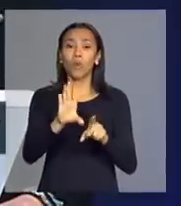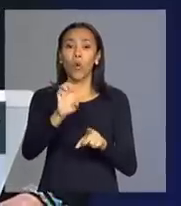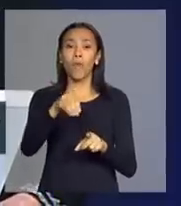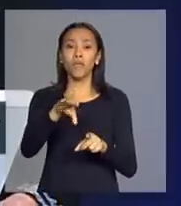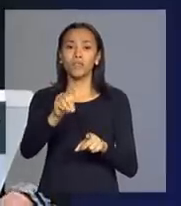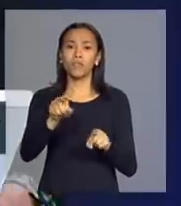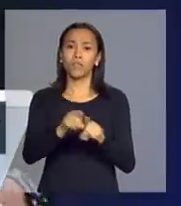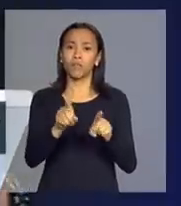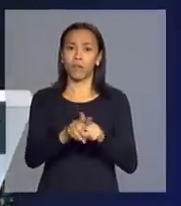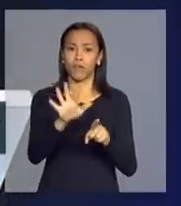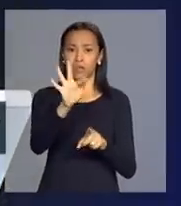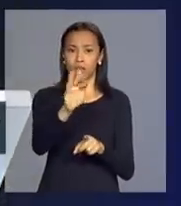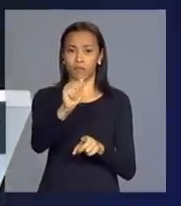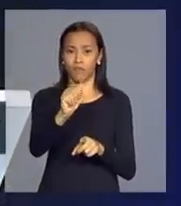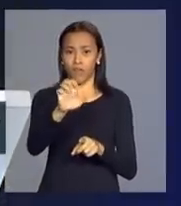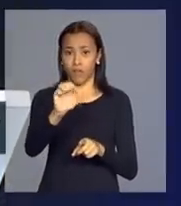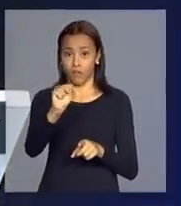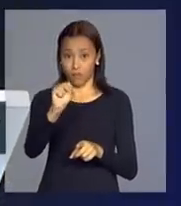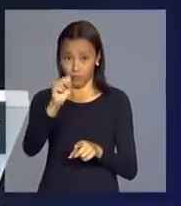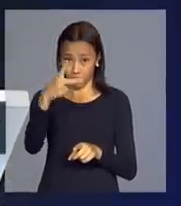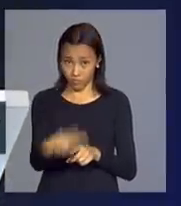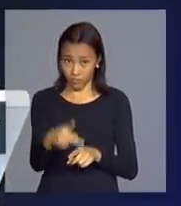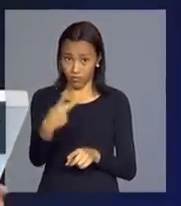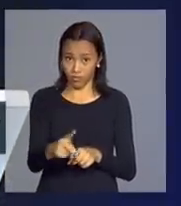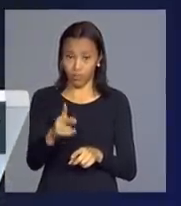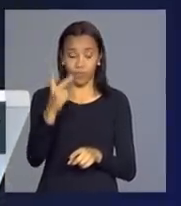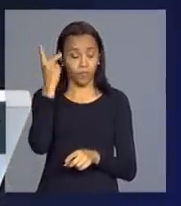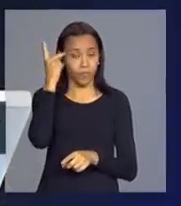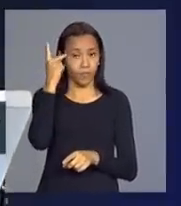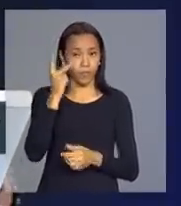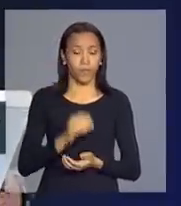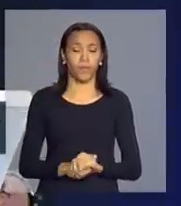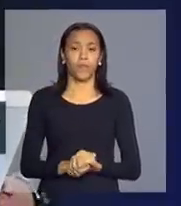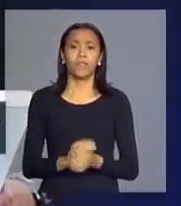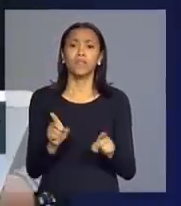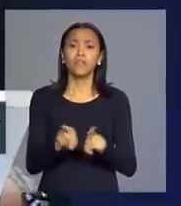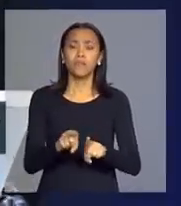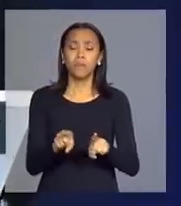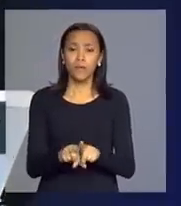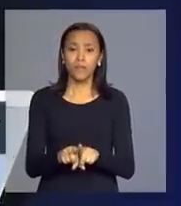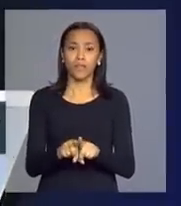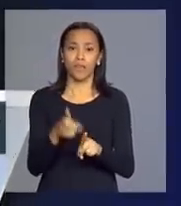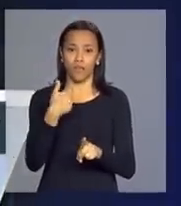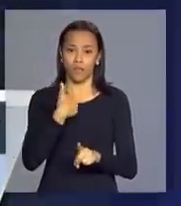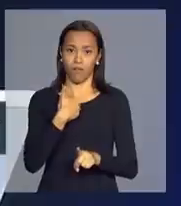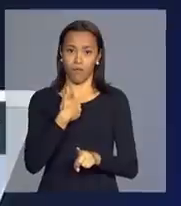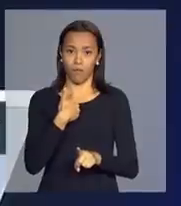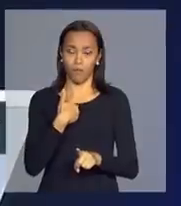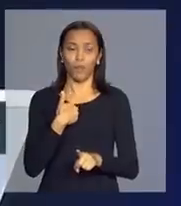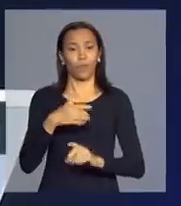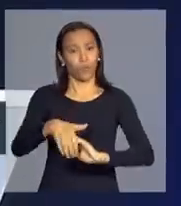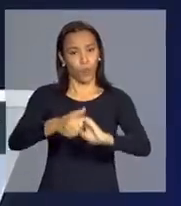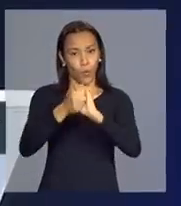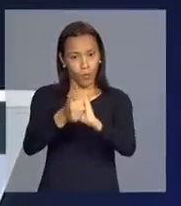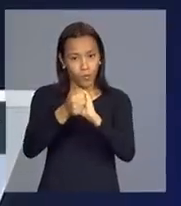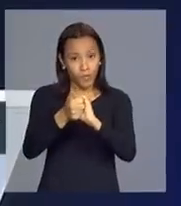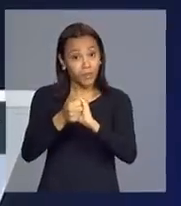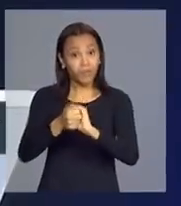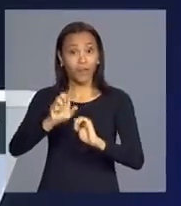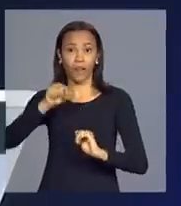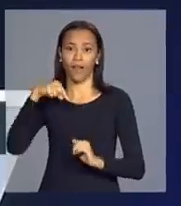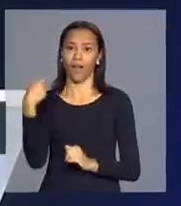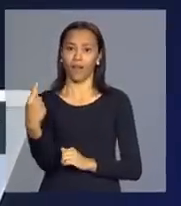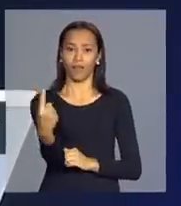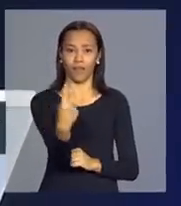das Associações Comerciais de São Paulo. E, sobretudo, eu cumprimento a cada um